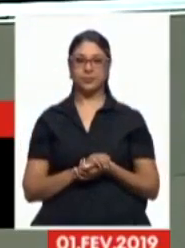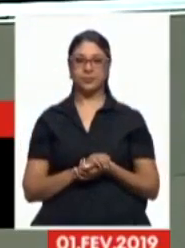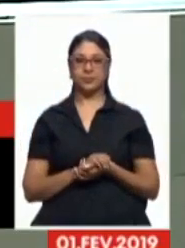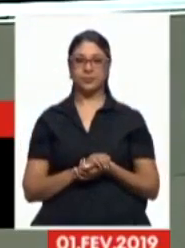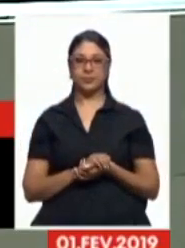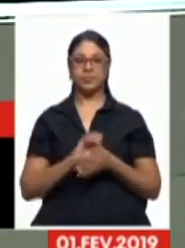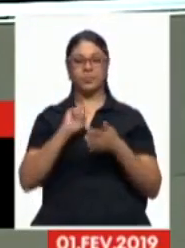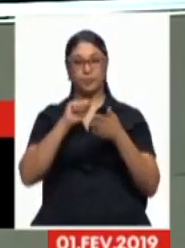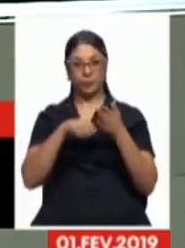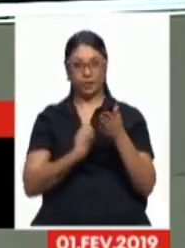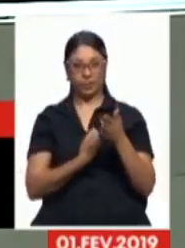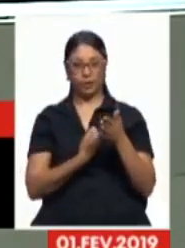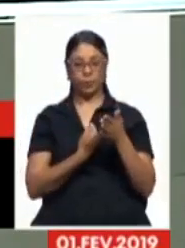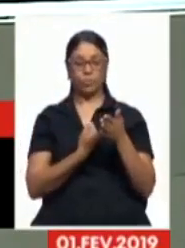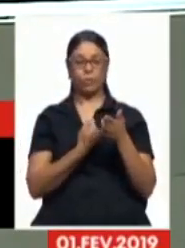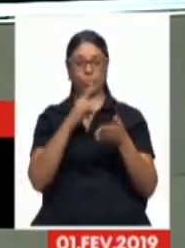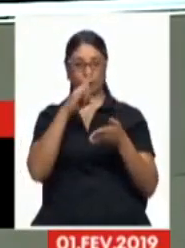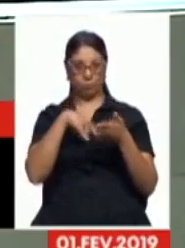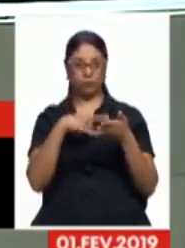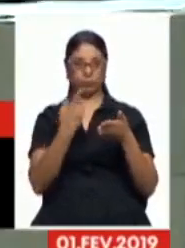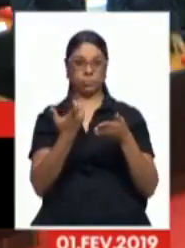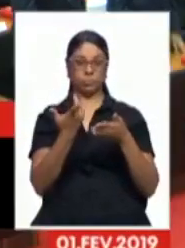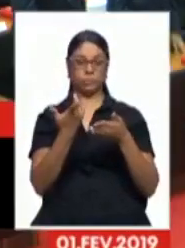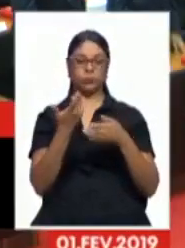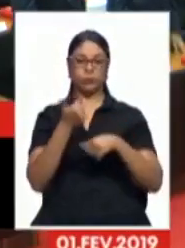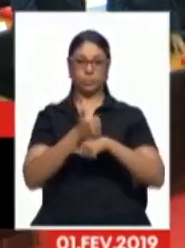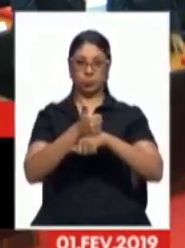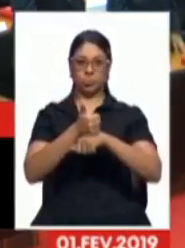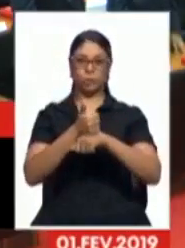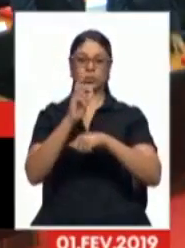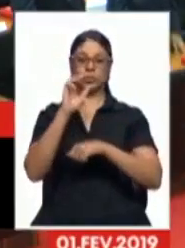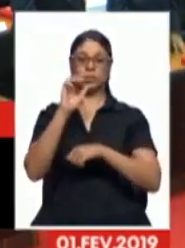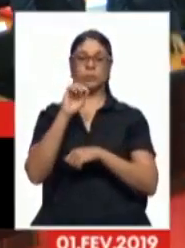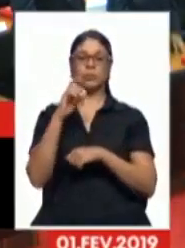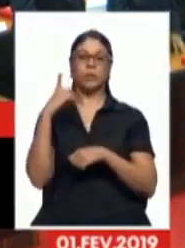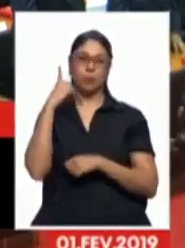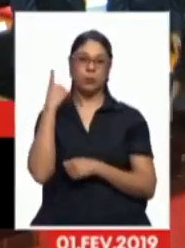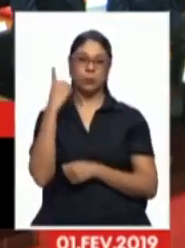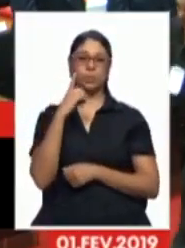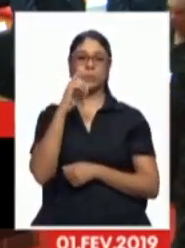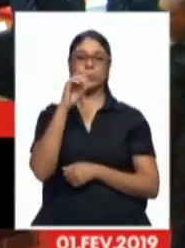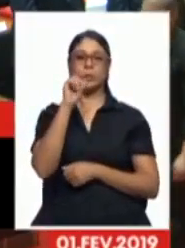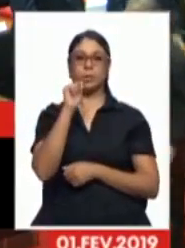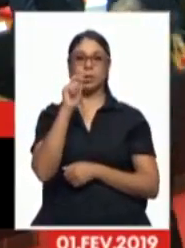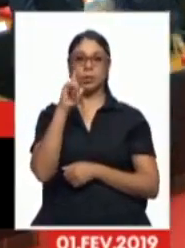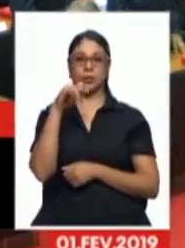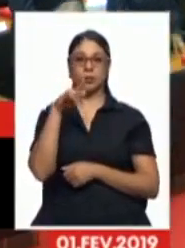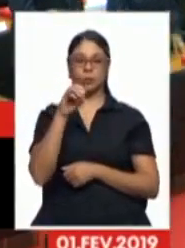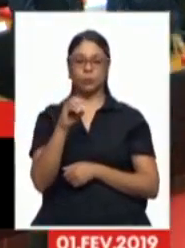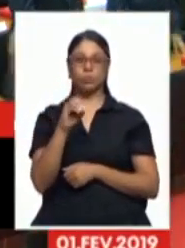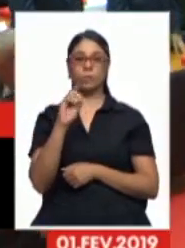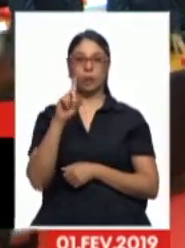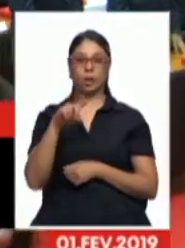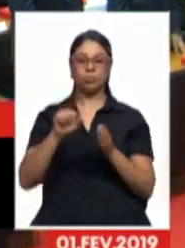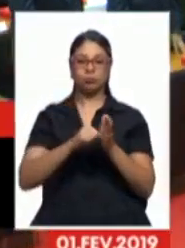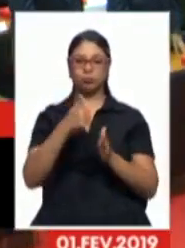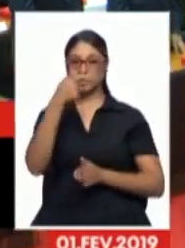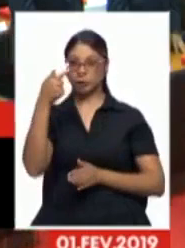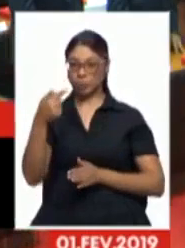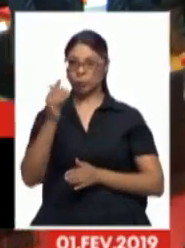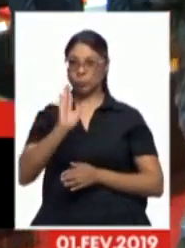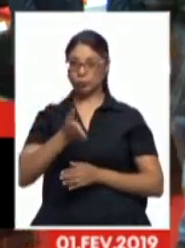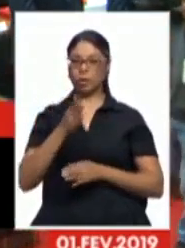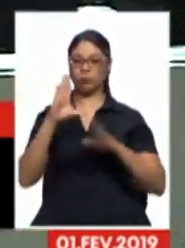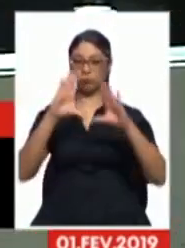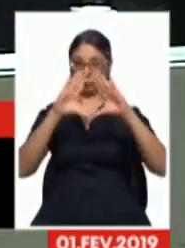Assinou o termo de posse o deputado Eli Tarquínio, do PV, reeleito para o 7º mandato na Assembleia